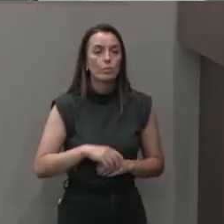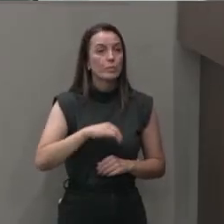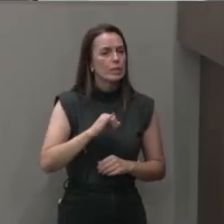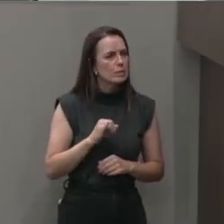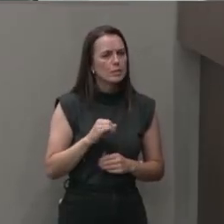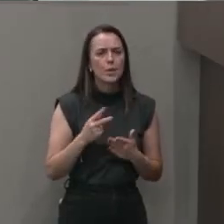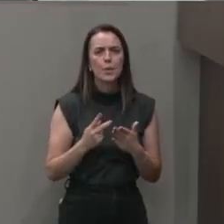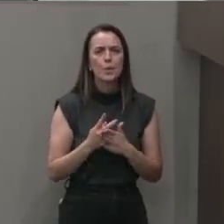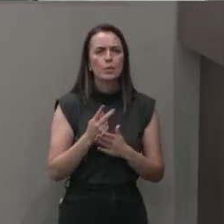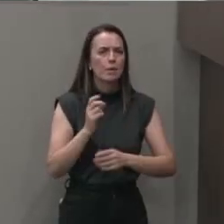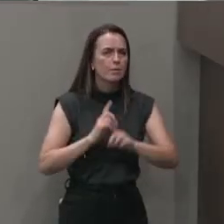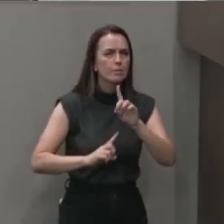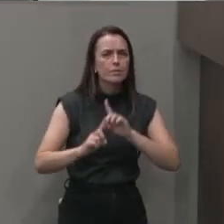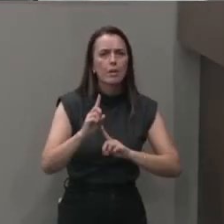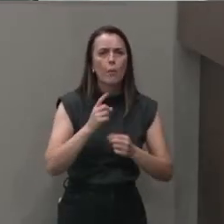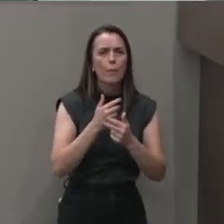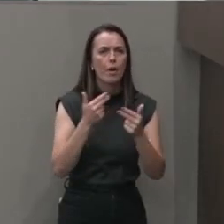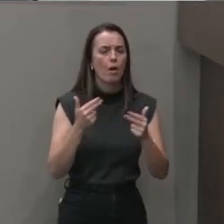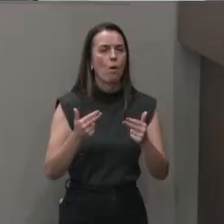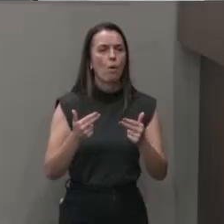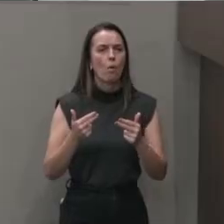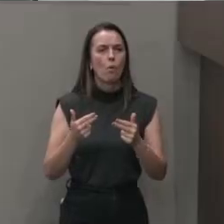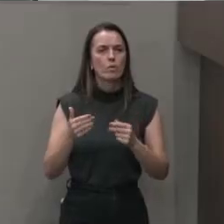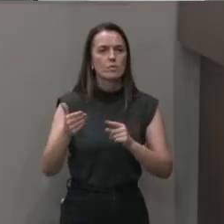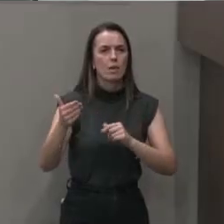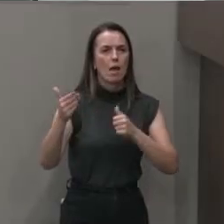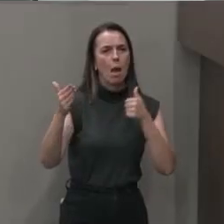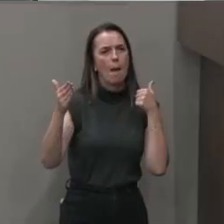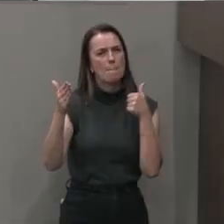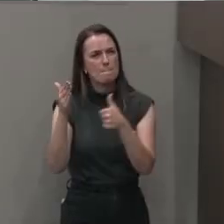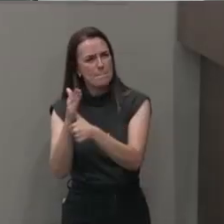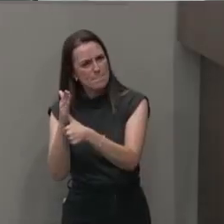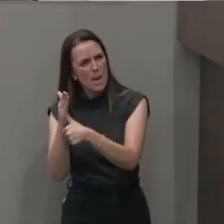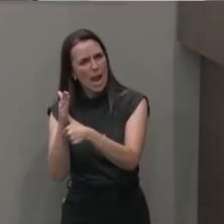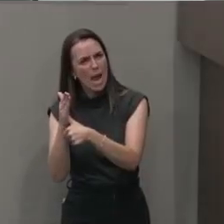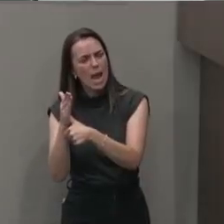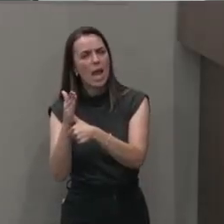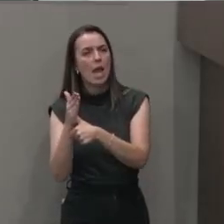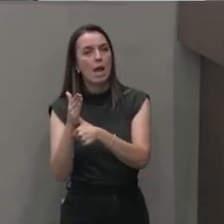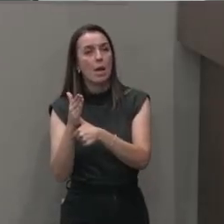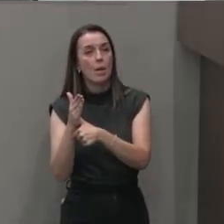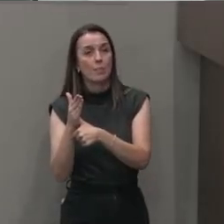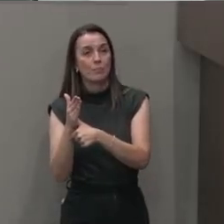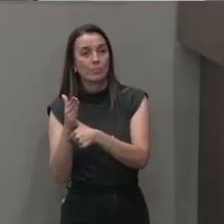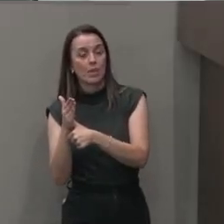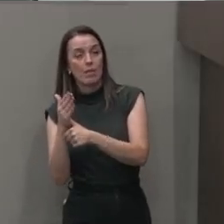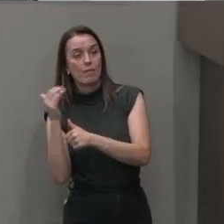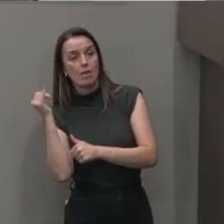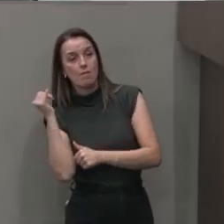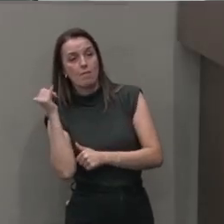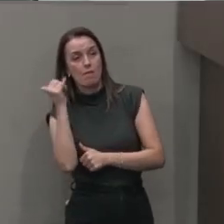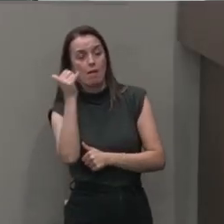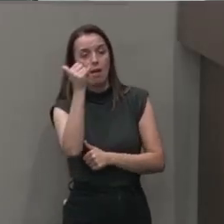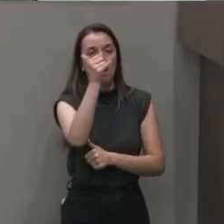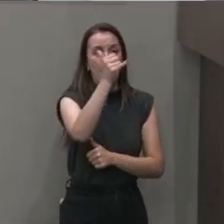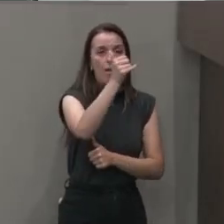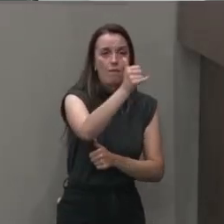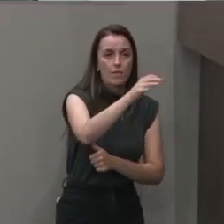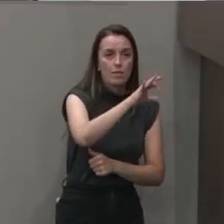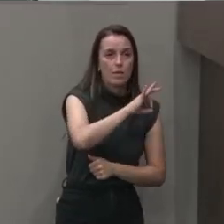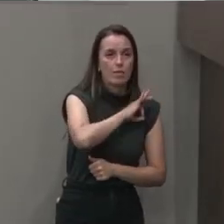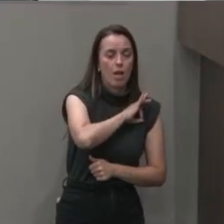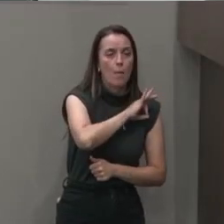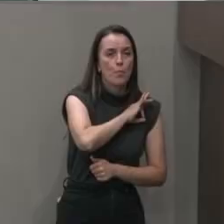atrito simples, prático, aciona o botão, dispara na Secretaria de Segurança, já encaminha uma viatura, olha nas câmeras que tem